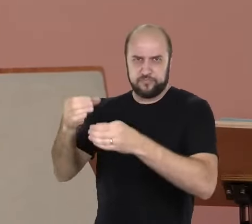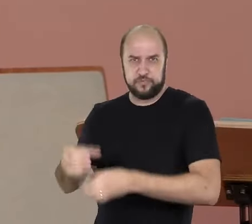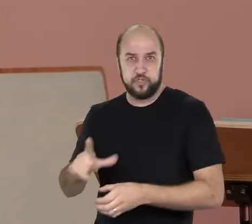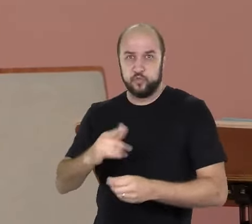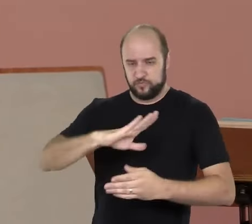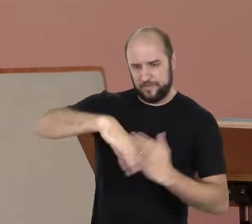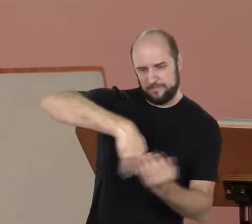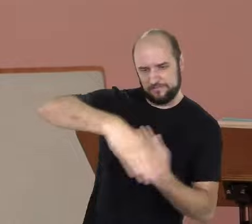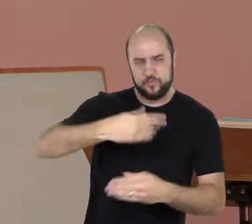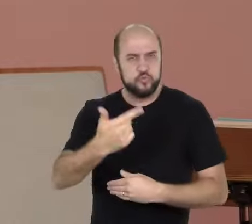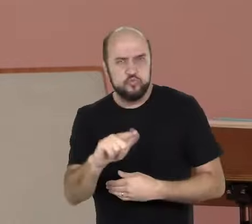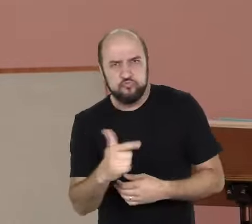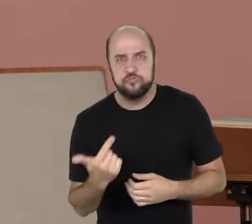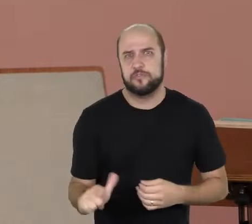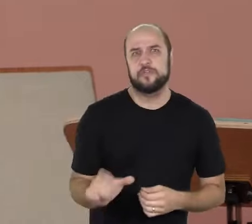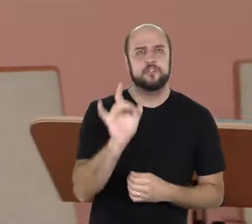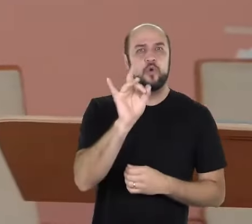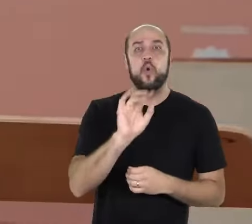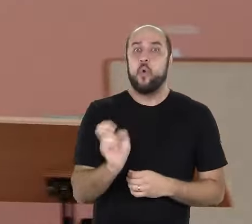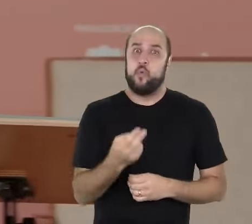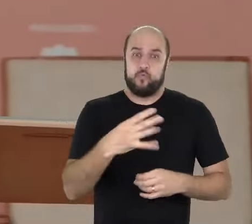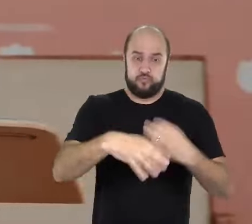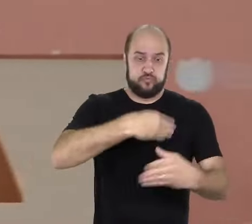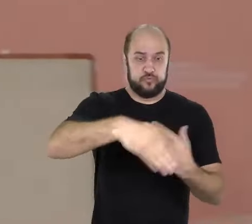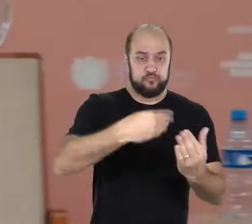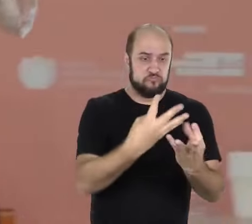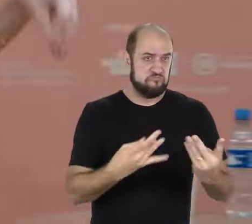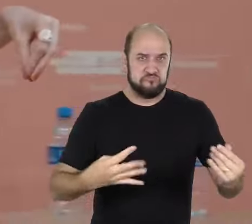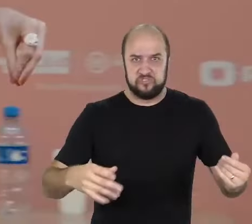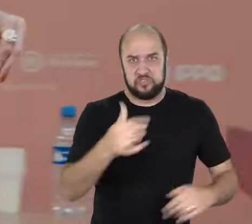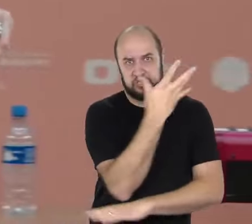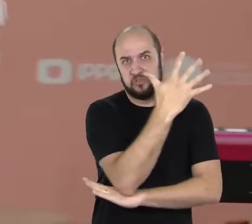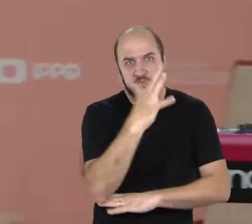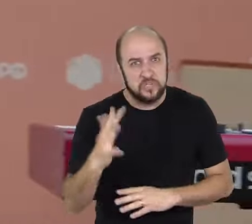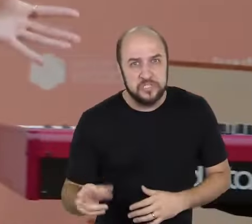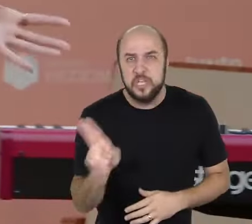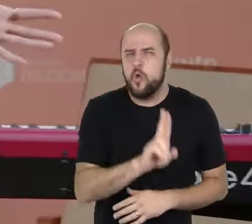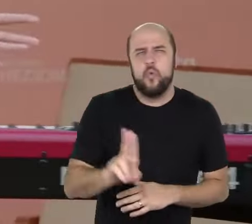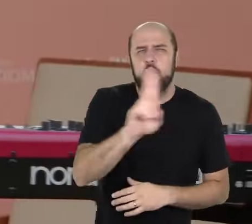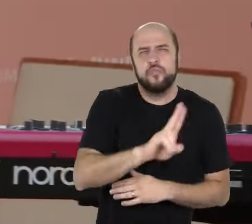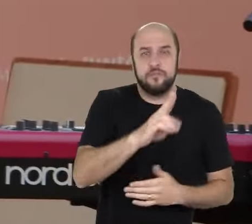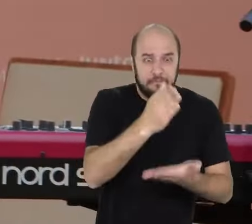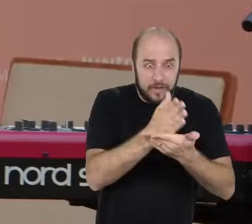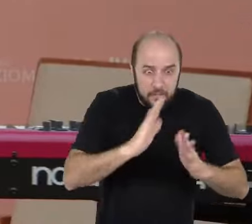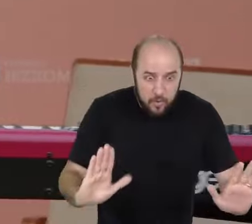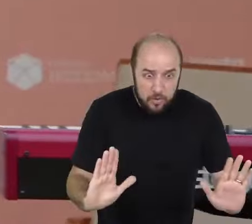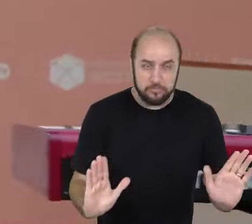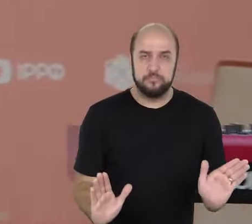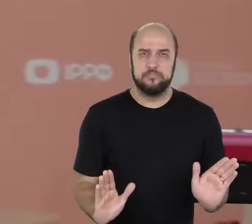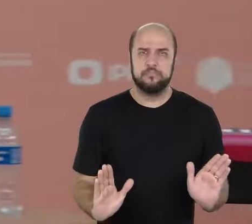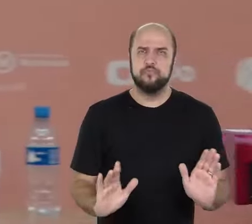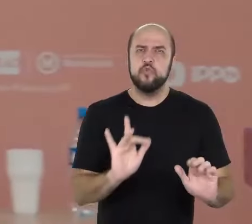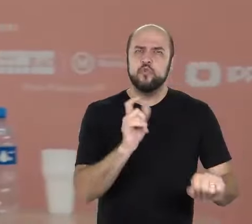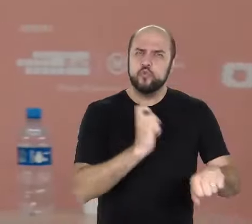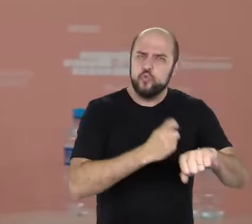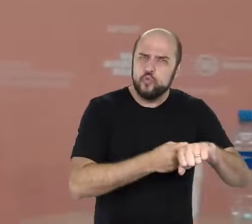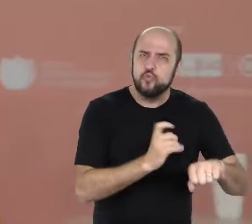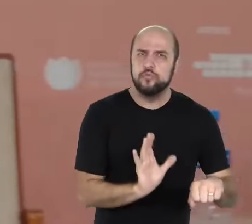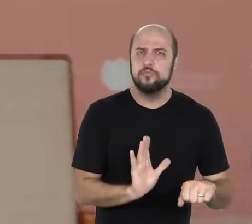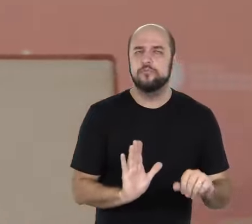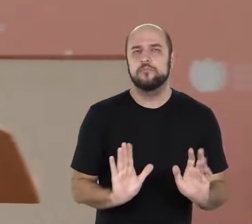sólido, não vai ter embalagem, a embalagem vai ser biodegradável, a pessoa vai usar o produto até o final e não vai ter embalagem. Aí eu falei, só pensava da